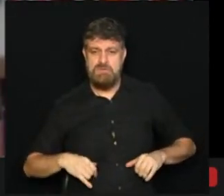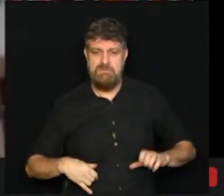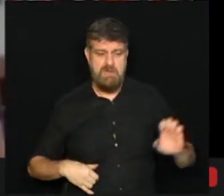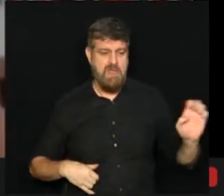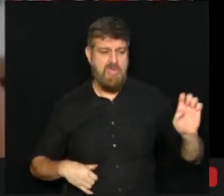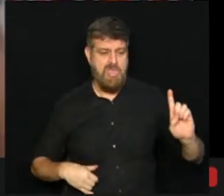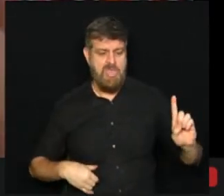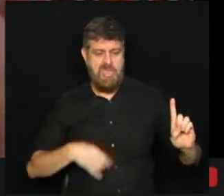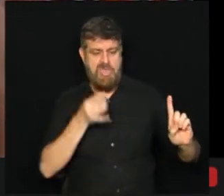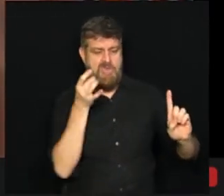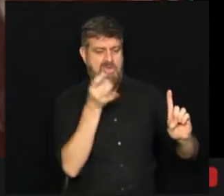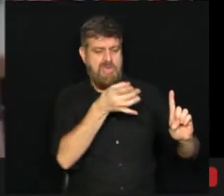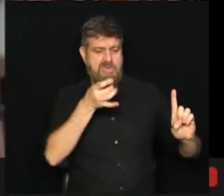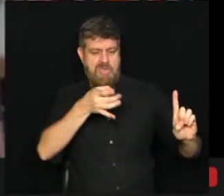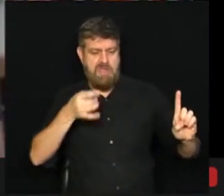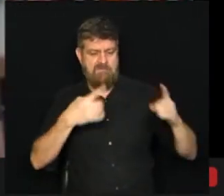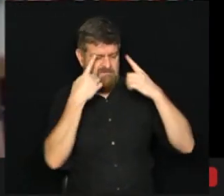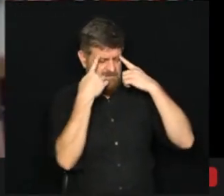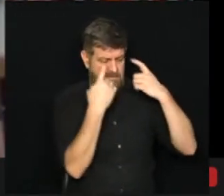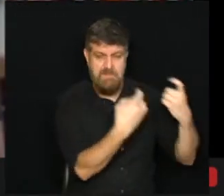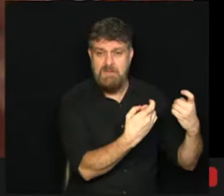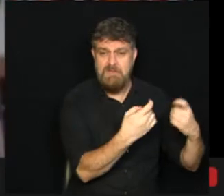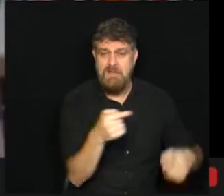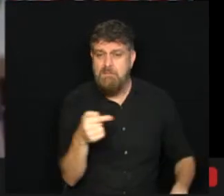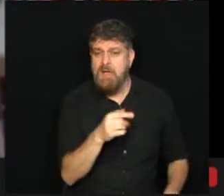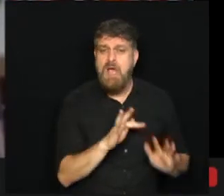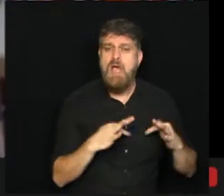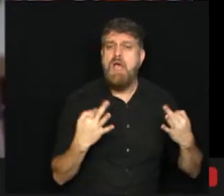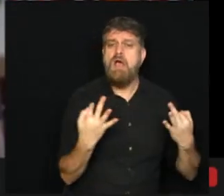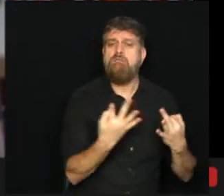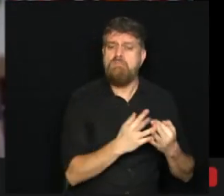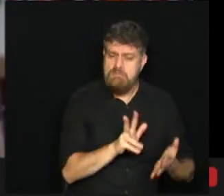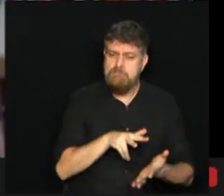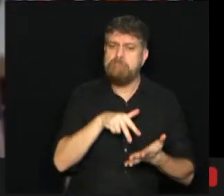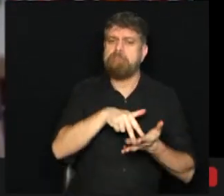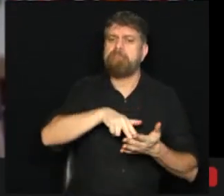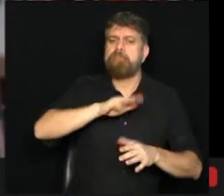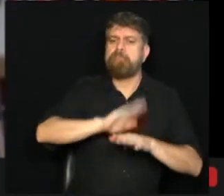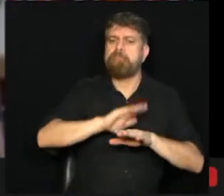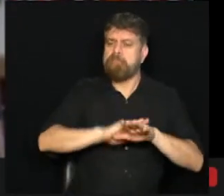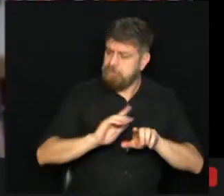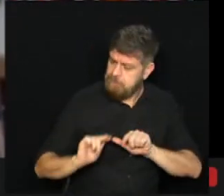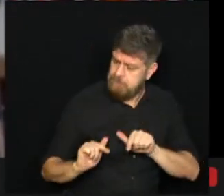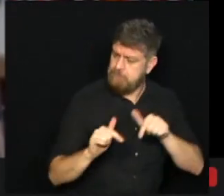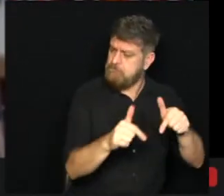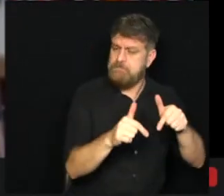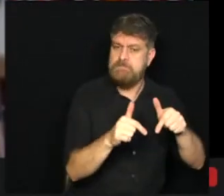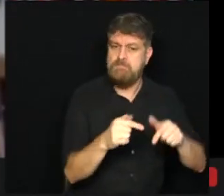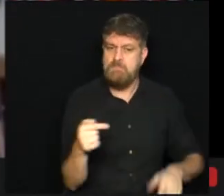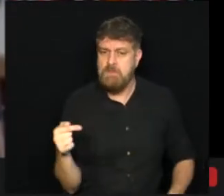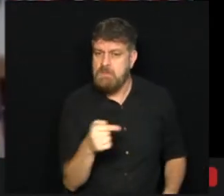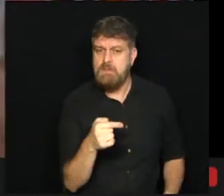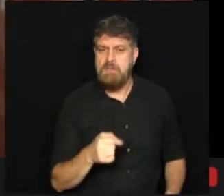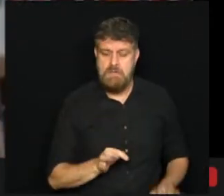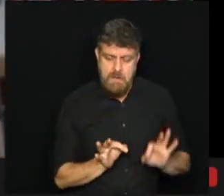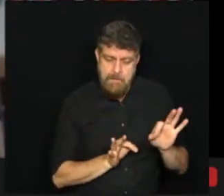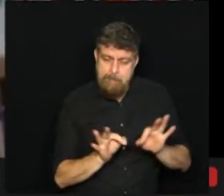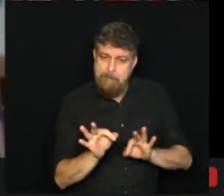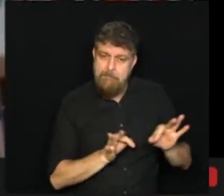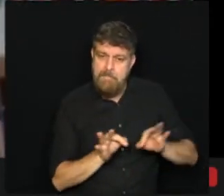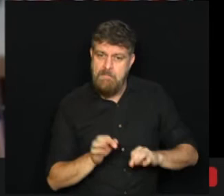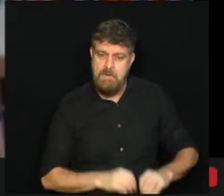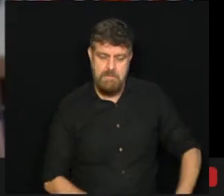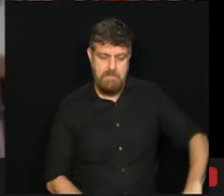constrangido, ele foi violentado, mas aí a família tomou essa iniciativa de fazer com que ele fizesse um trabalho sobre